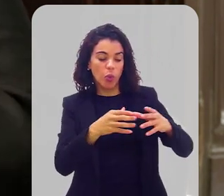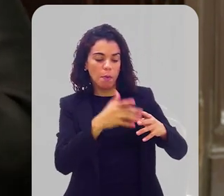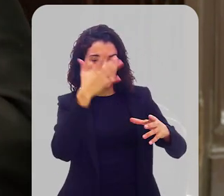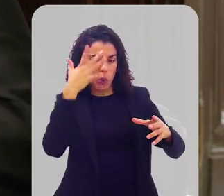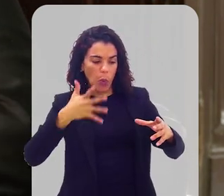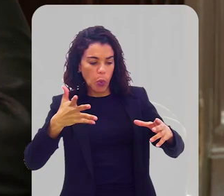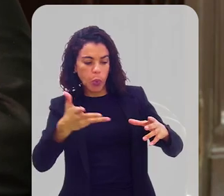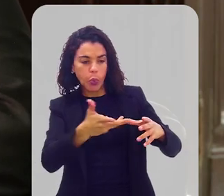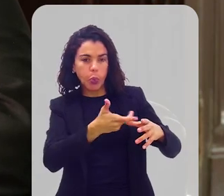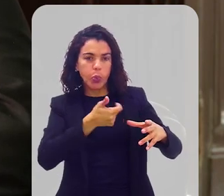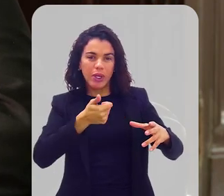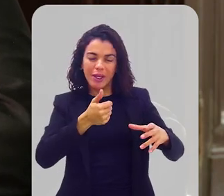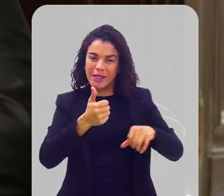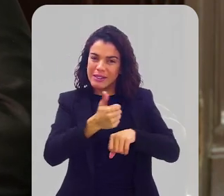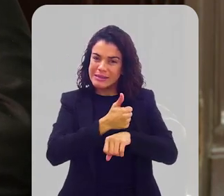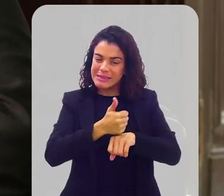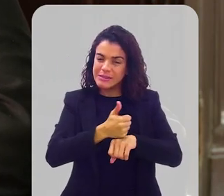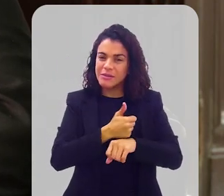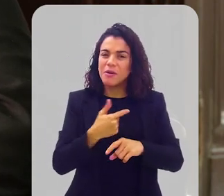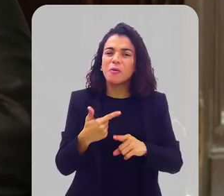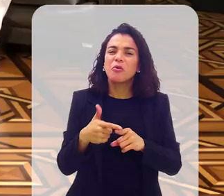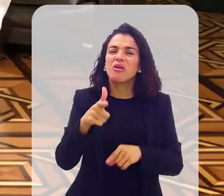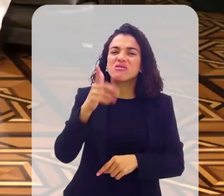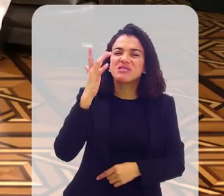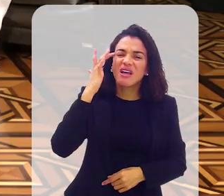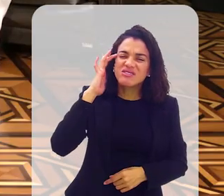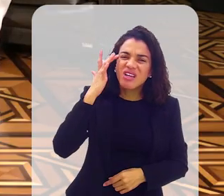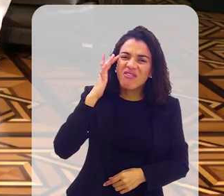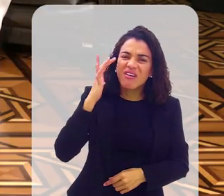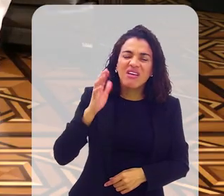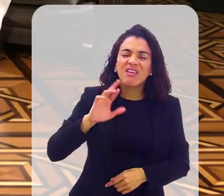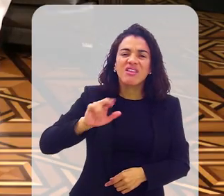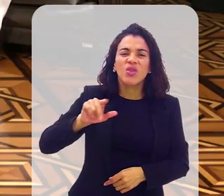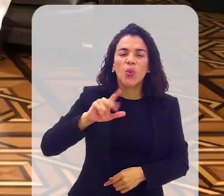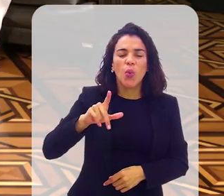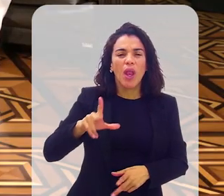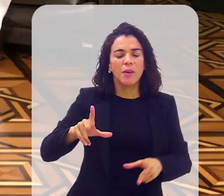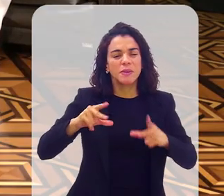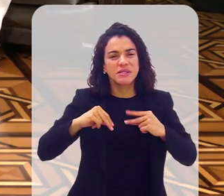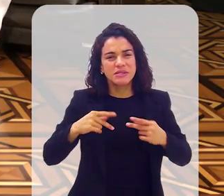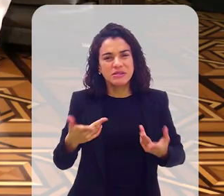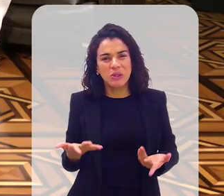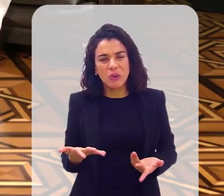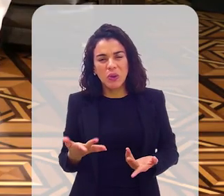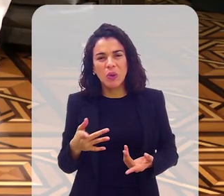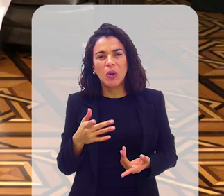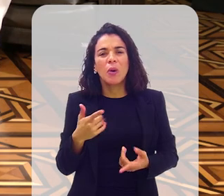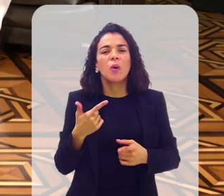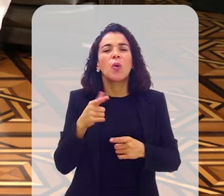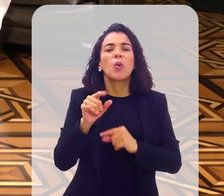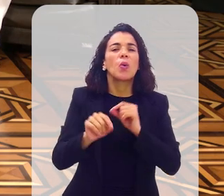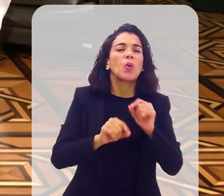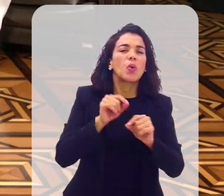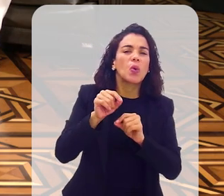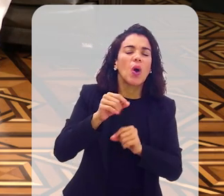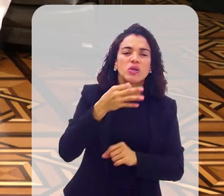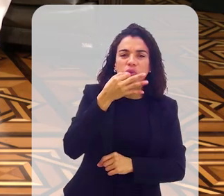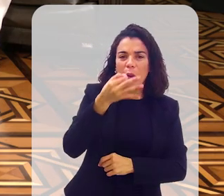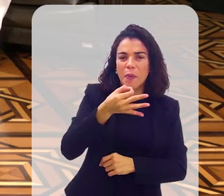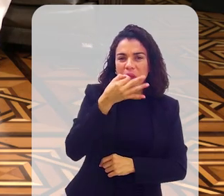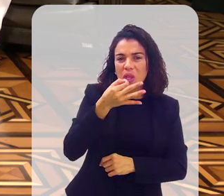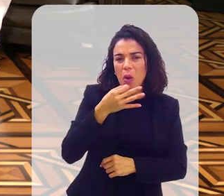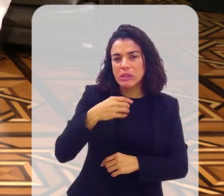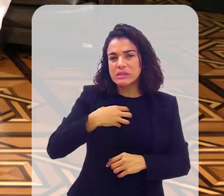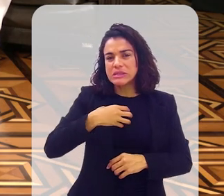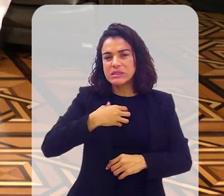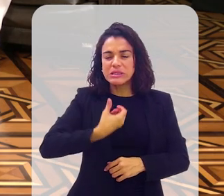aquelas pessoas tão talentosas. Desculpa te perguntar, por que você achava que você não era merecedora? O que você acha que